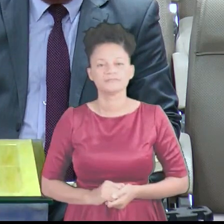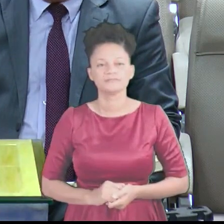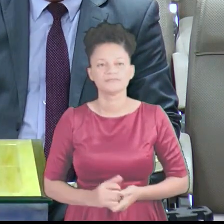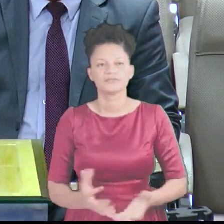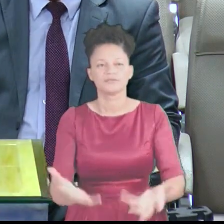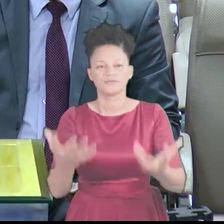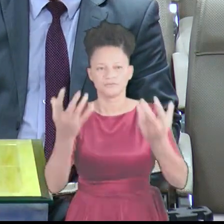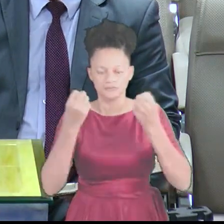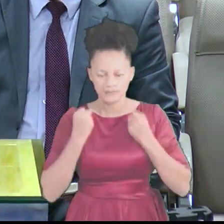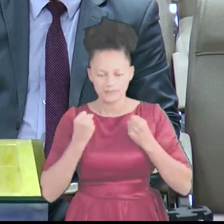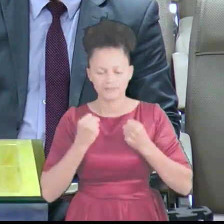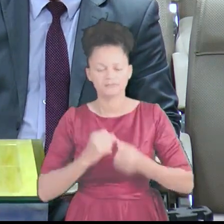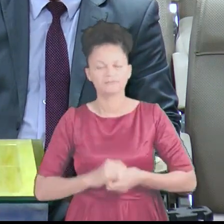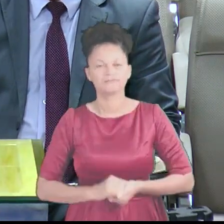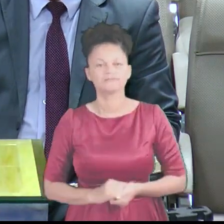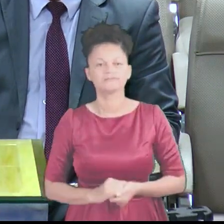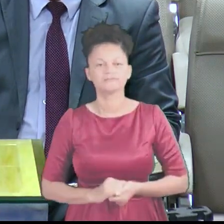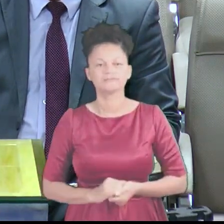vem.